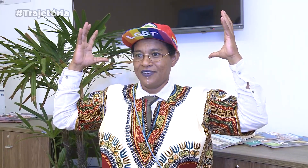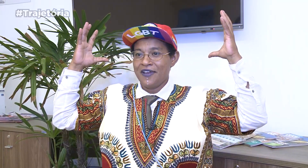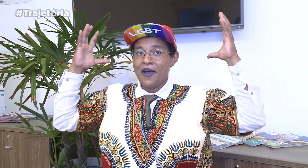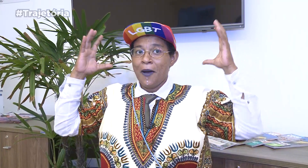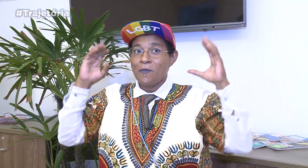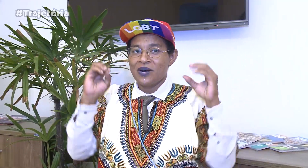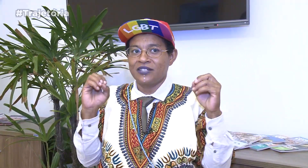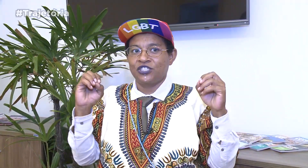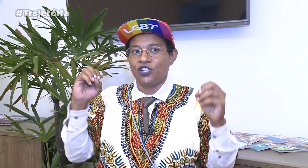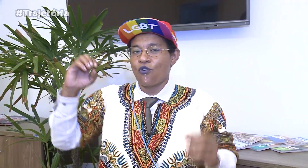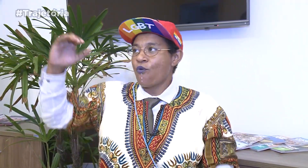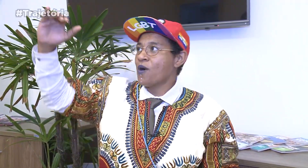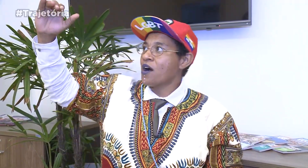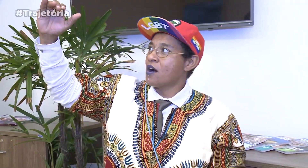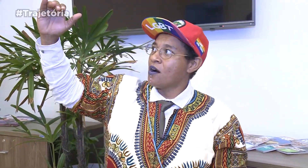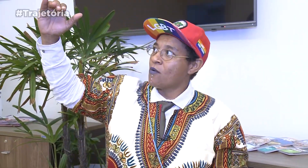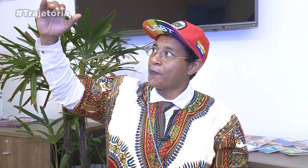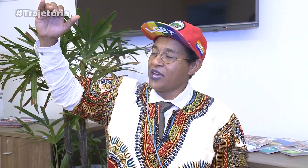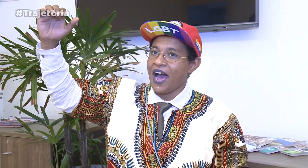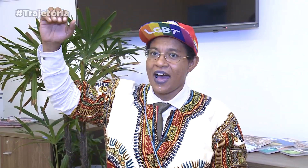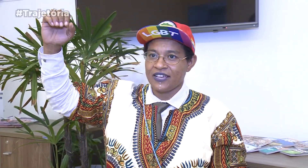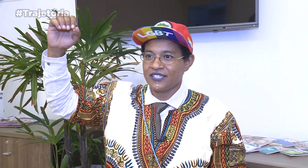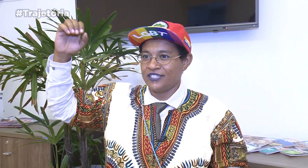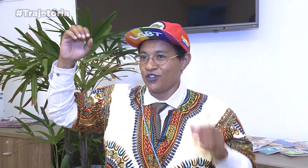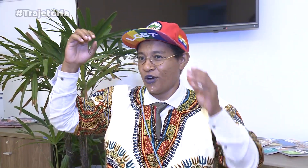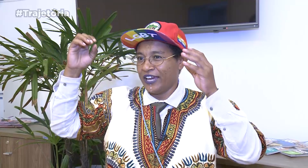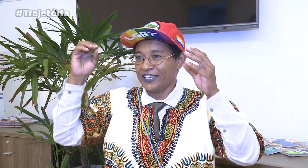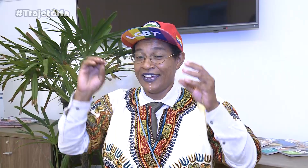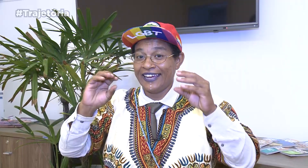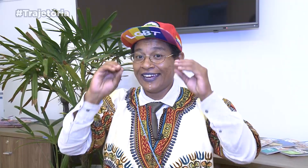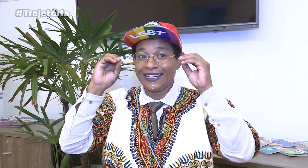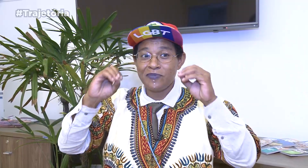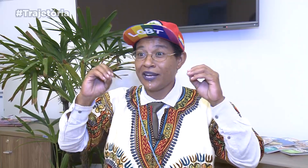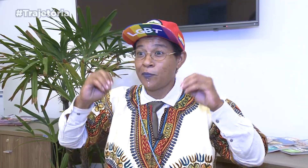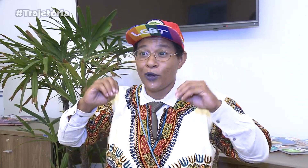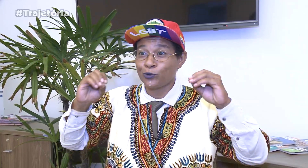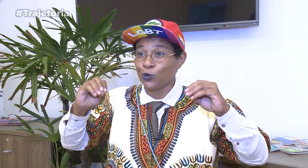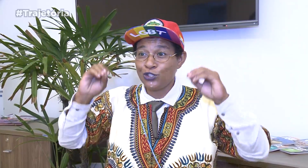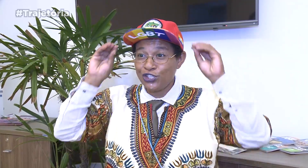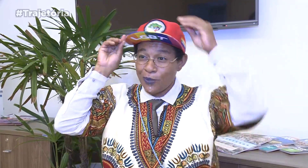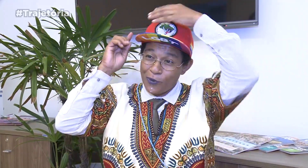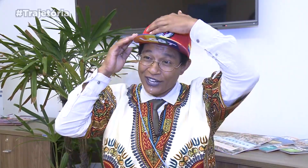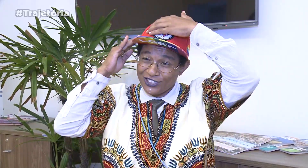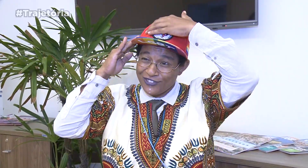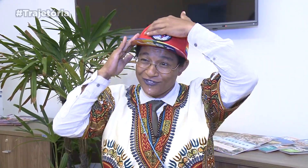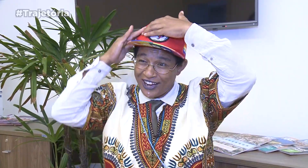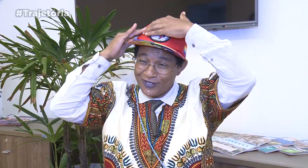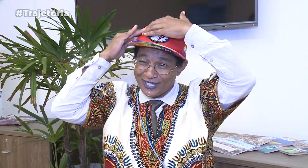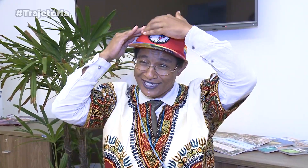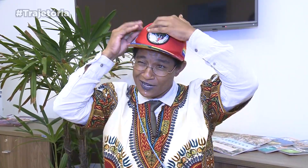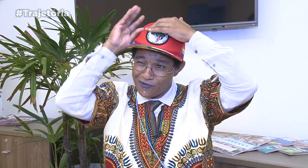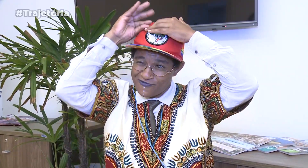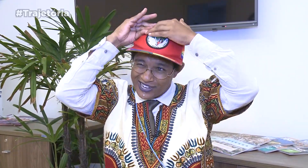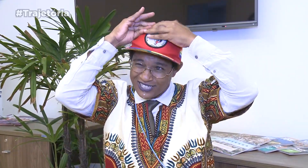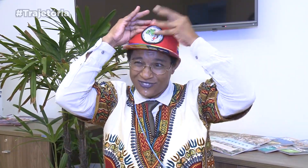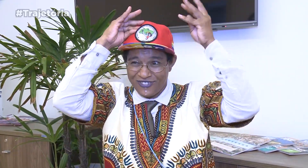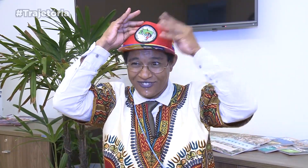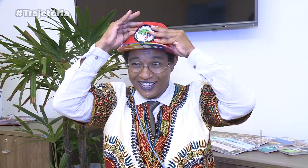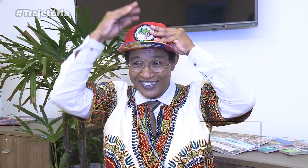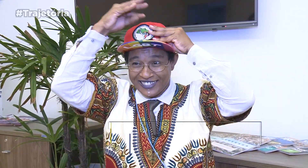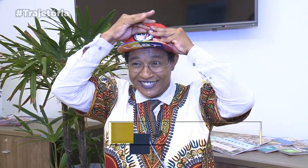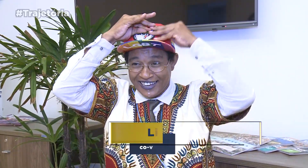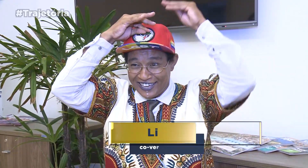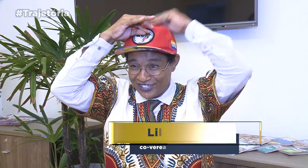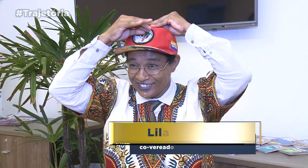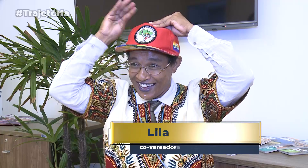black. Mana, chegou uma pirraia assim, ó. Ela me lembrou eu todinha, porque ela tinha vários grampos, várias